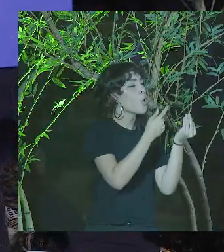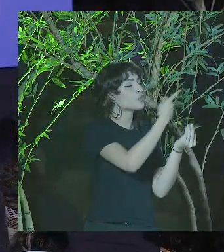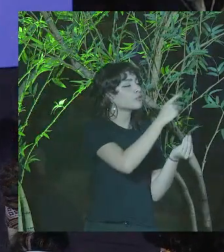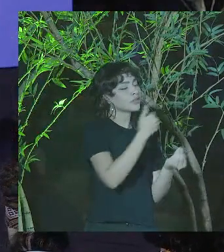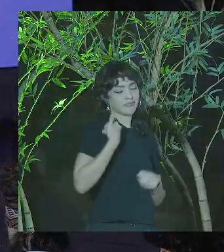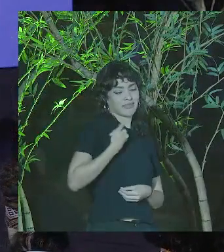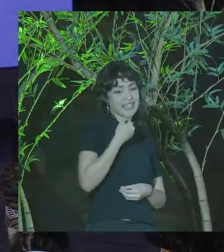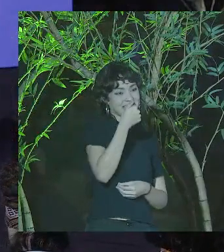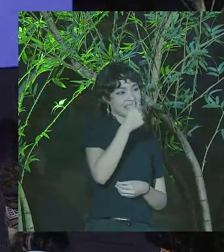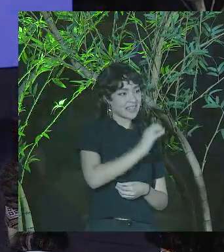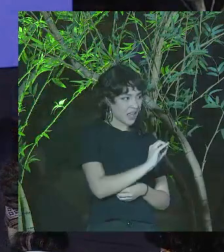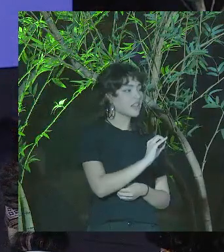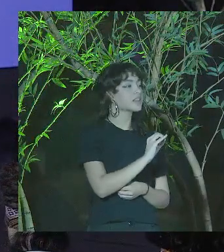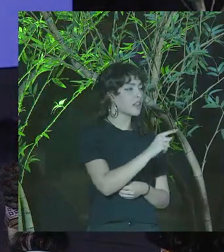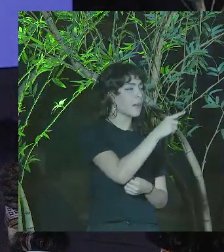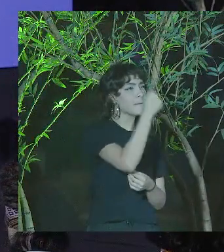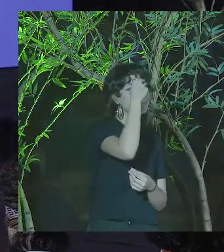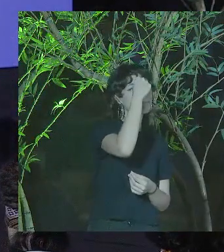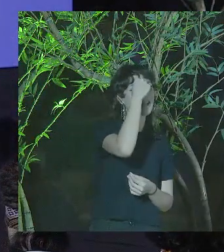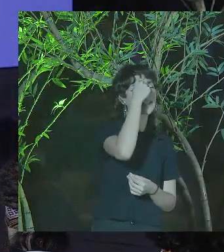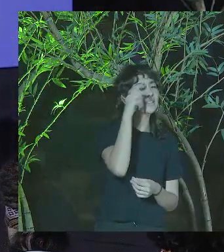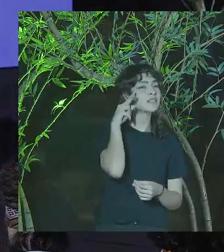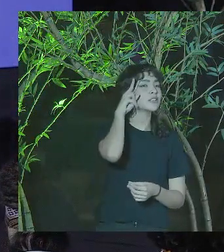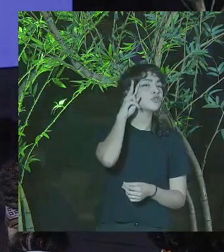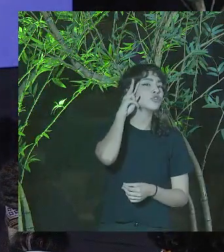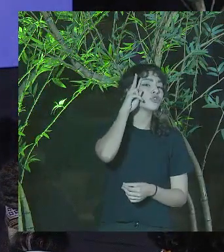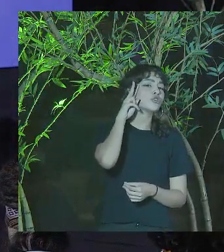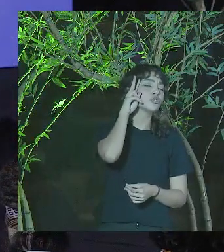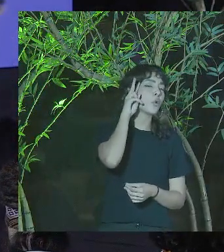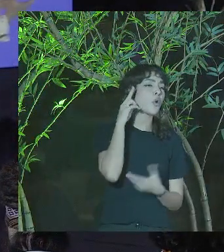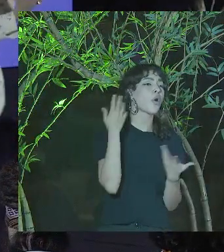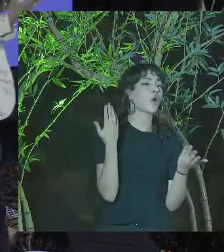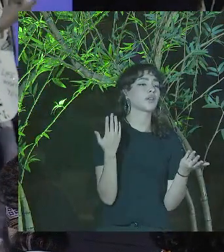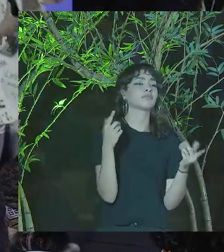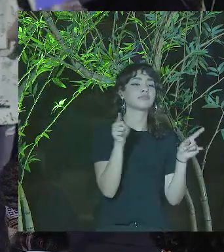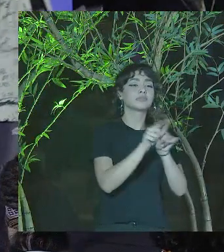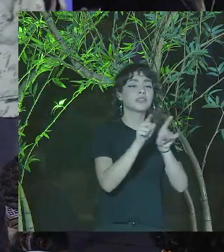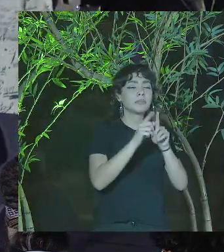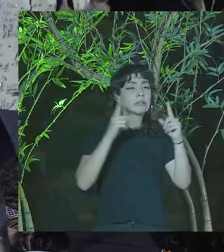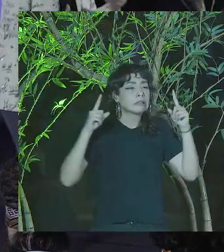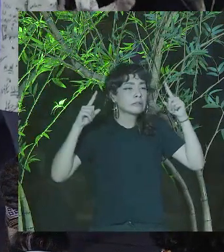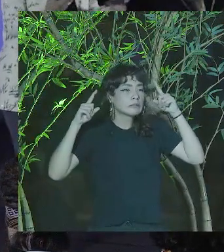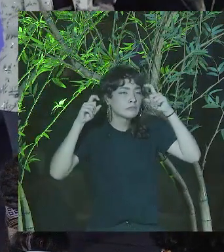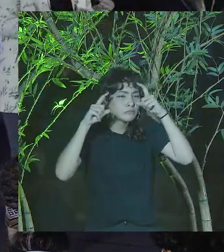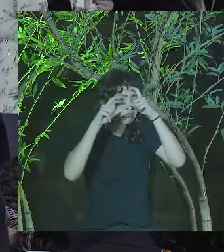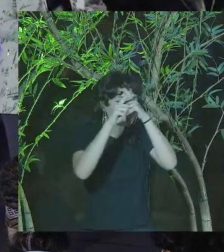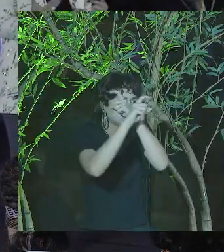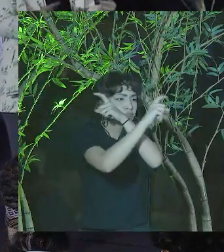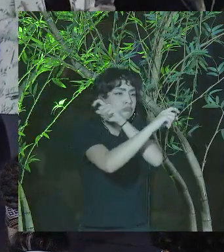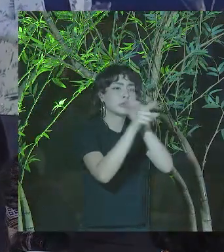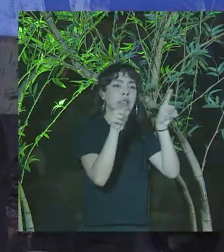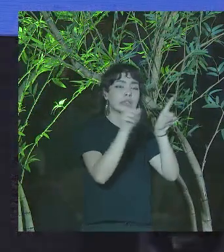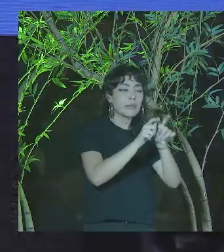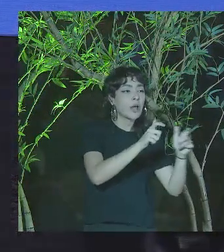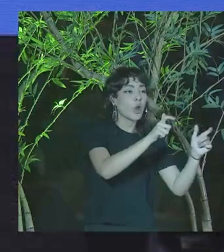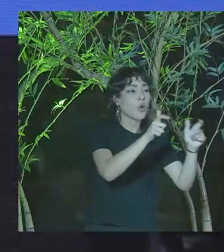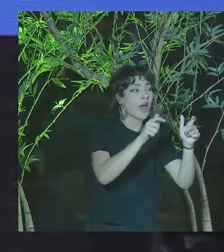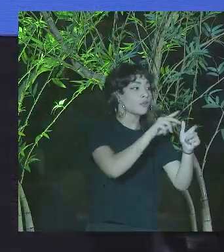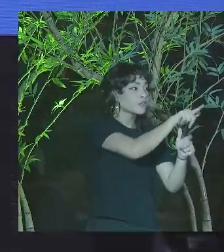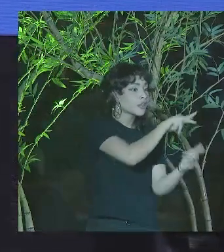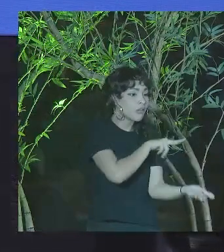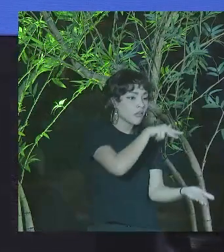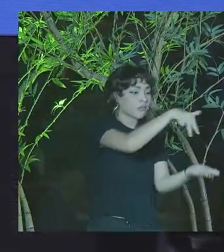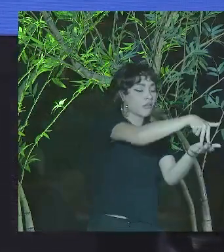Imagina assim, a quantidade de histórias, né, de dificuldade, mas também de lugares em que ela chegava e ela